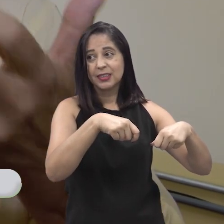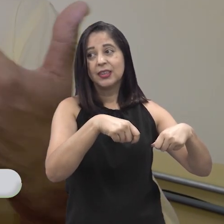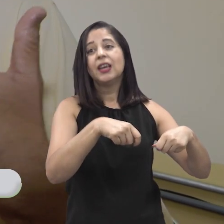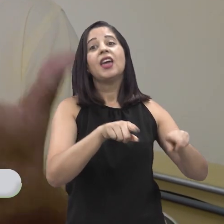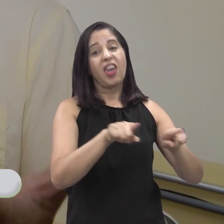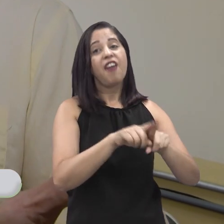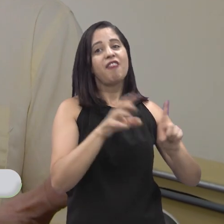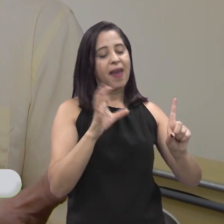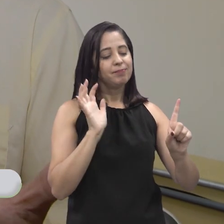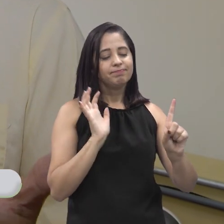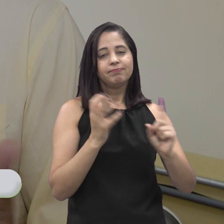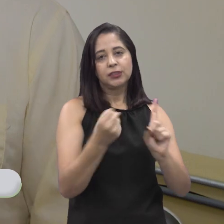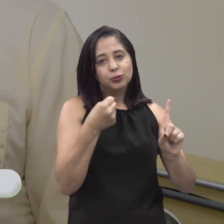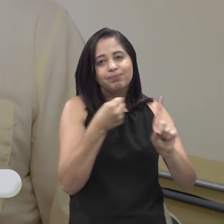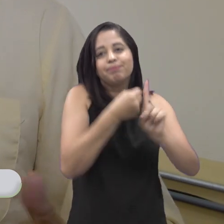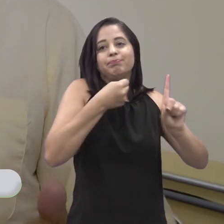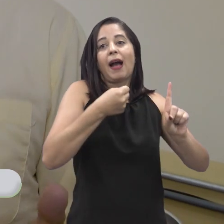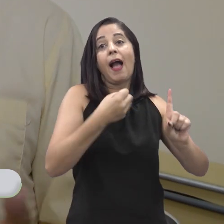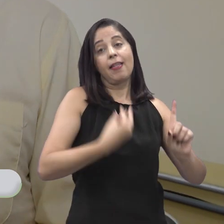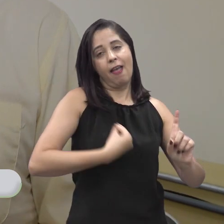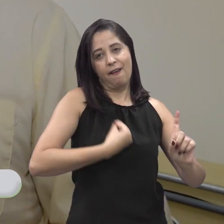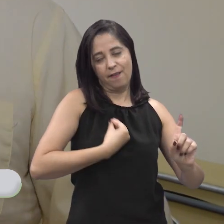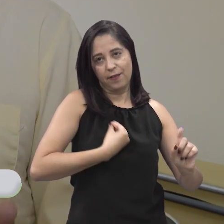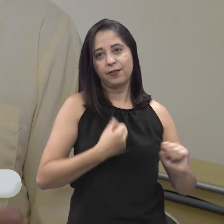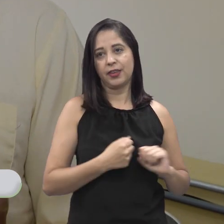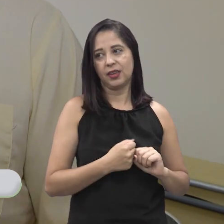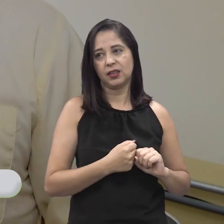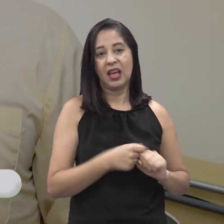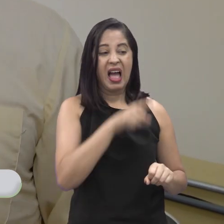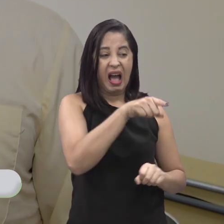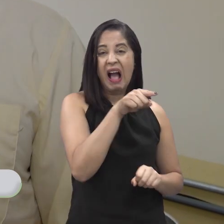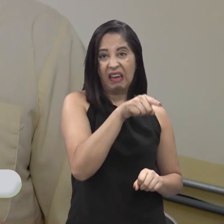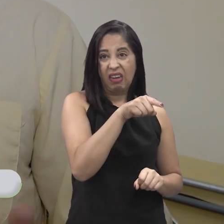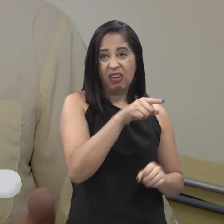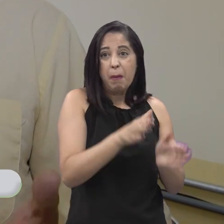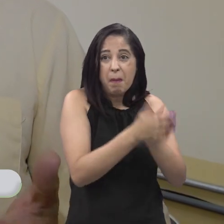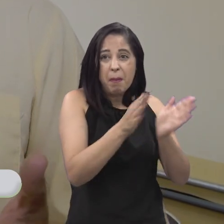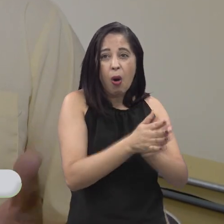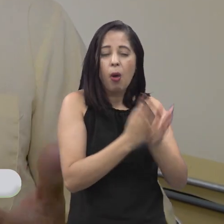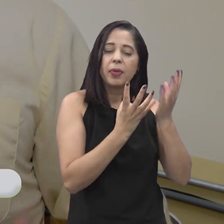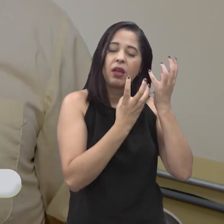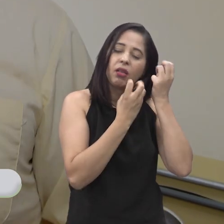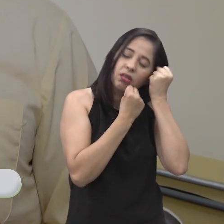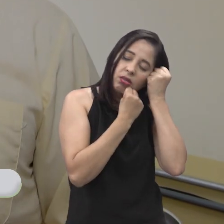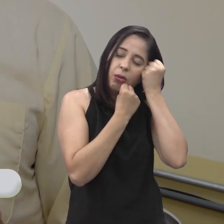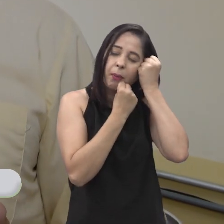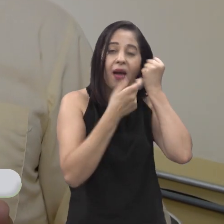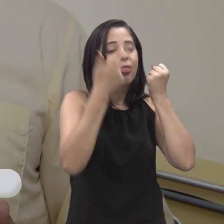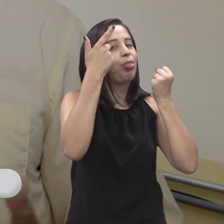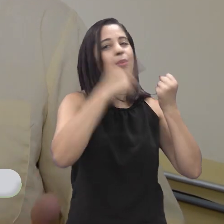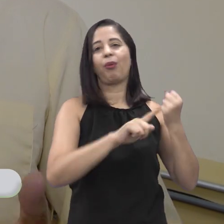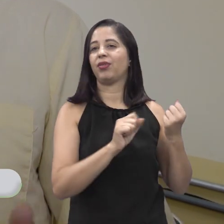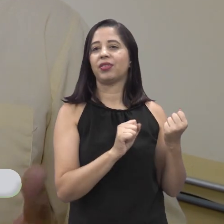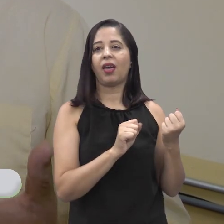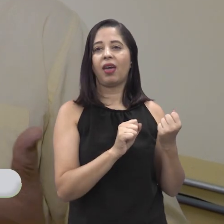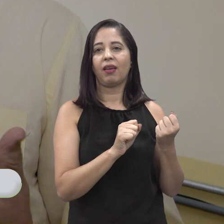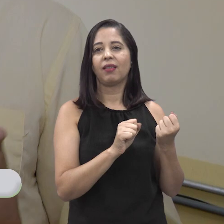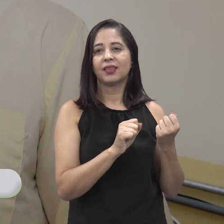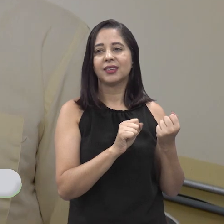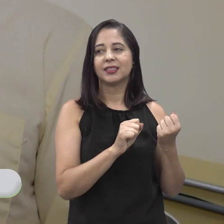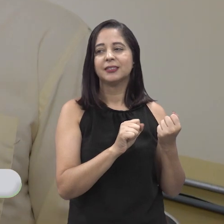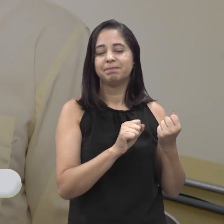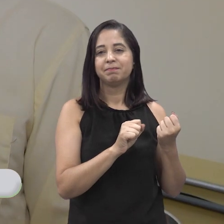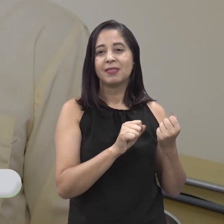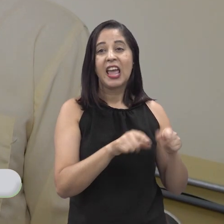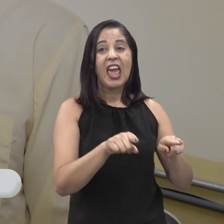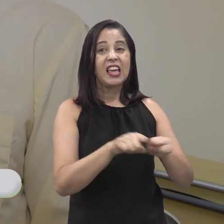vai impactar na sua qualidade de vida, fazendo com que ela durma menos, não tenha acesso a uma saúde ali rápida, não só